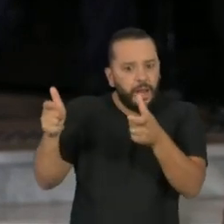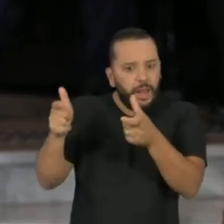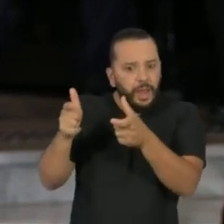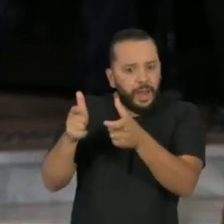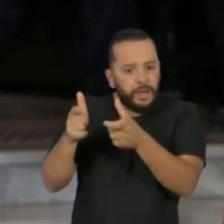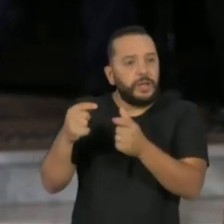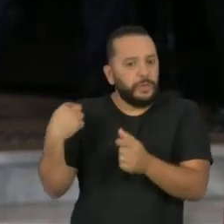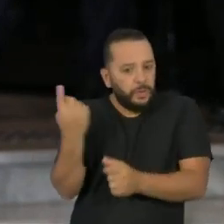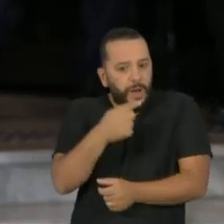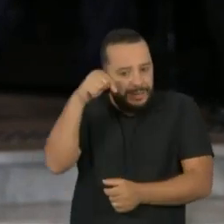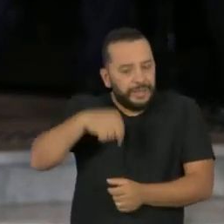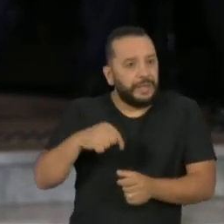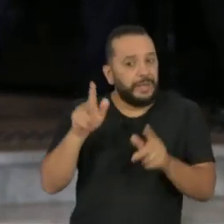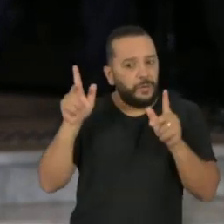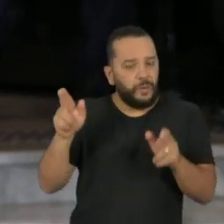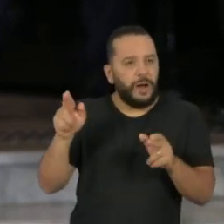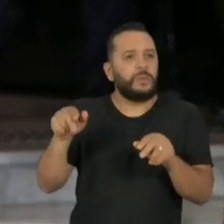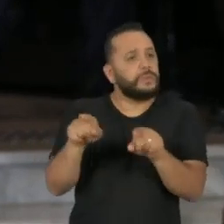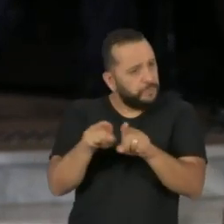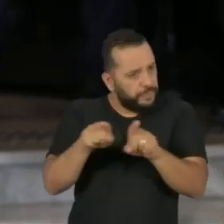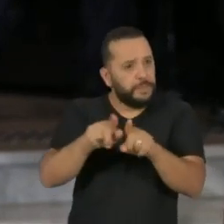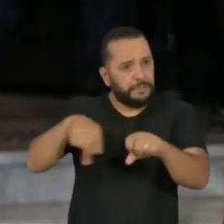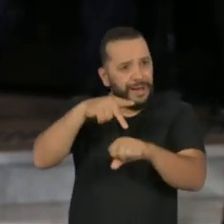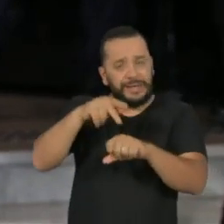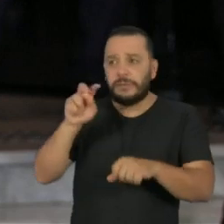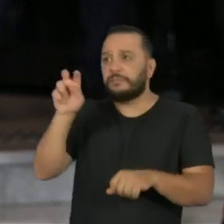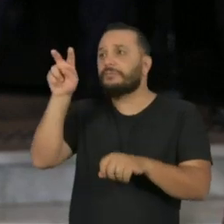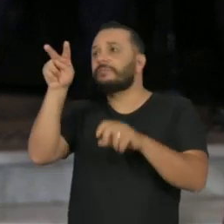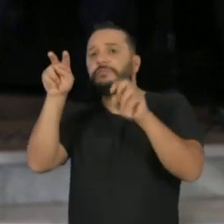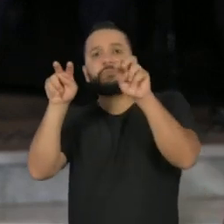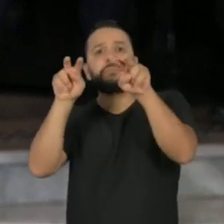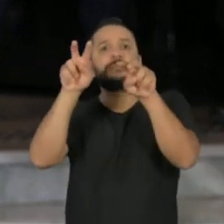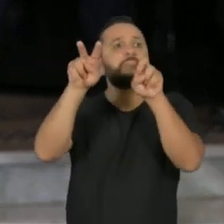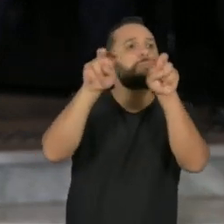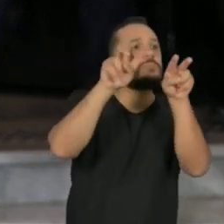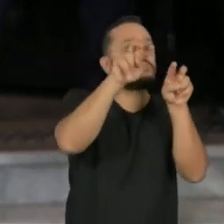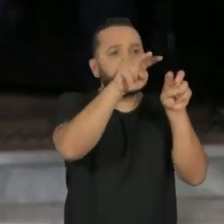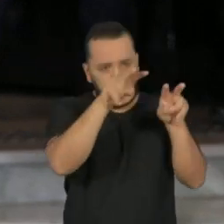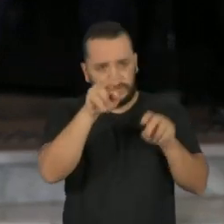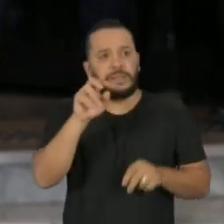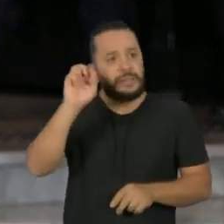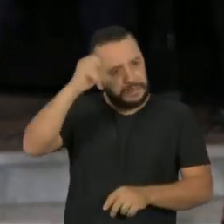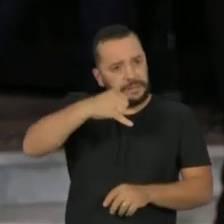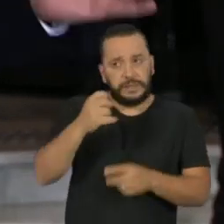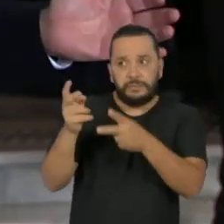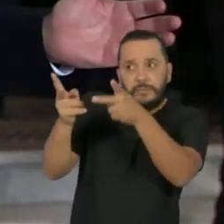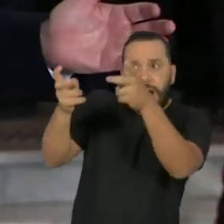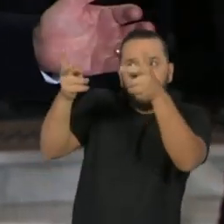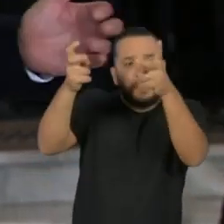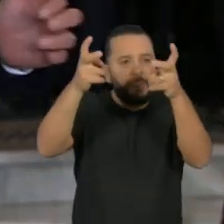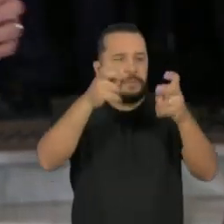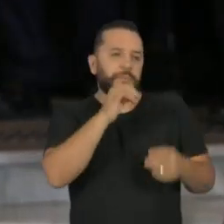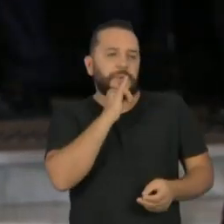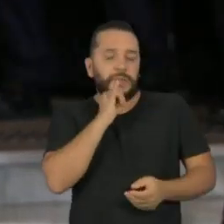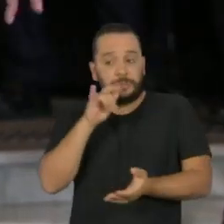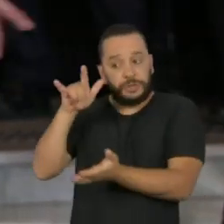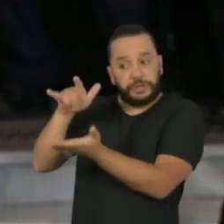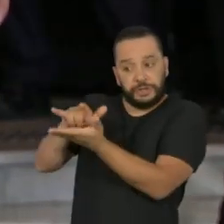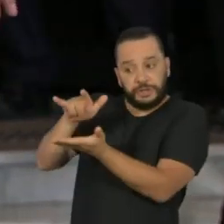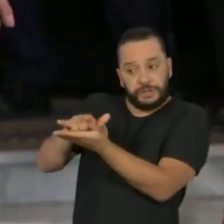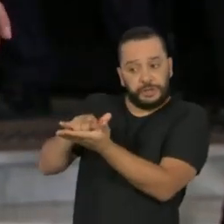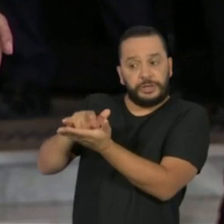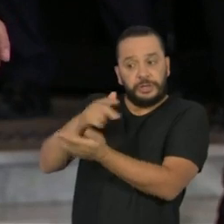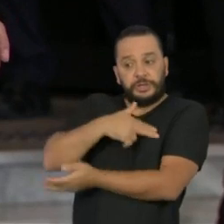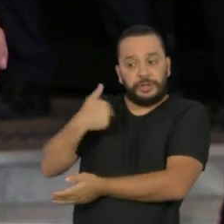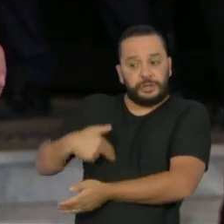estamos vendo o que aconteceu nos países que estão na nossa frente nas epidemias. Então, a China em primeiro lugar,